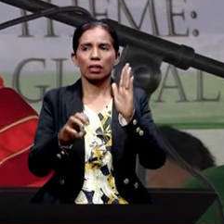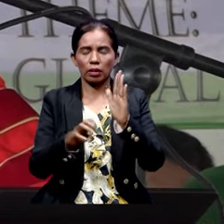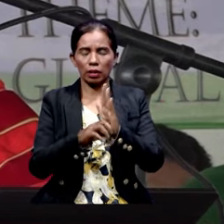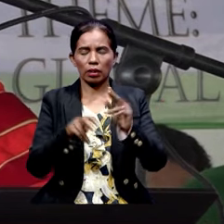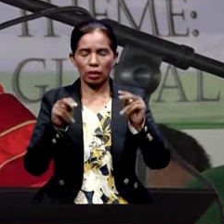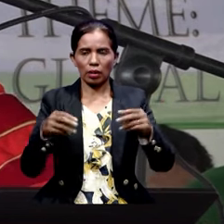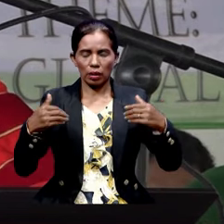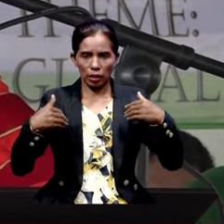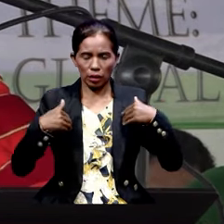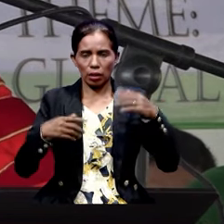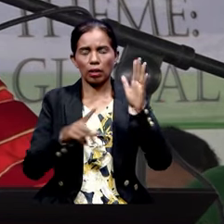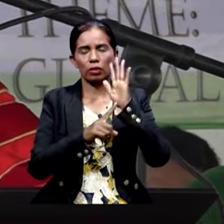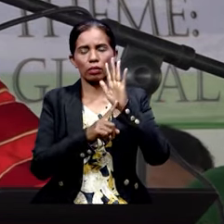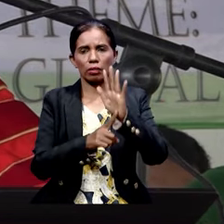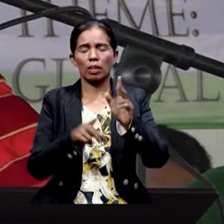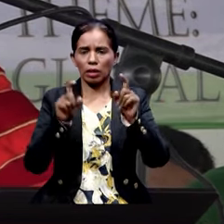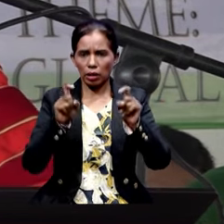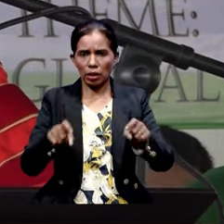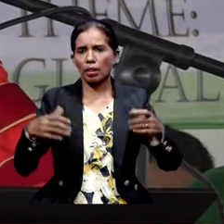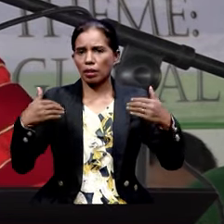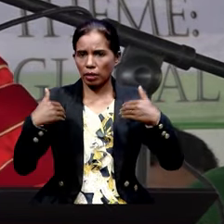ir a previsibilidade, tem que ir a